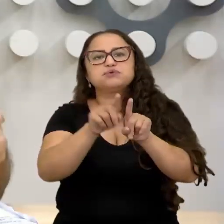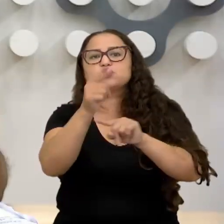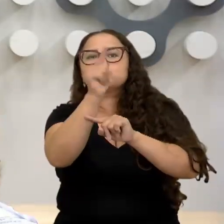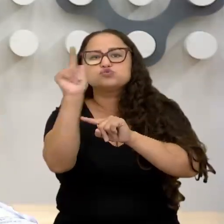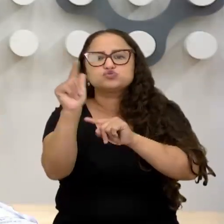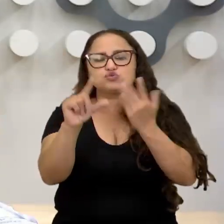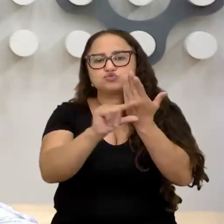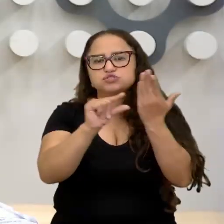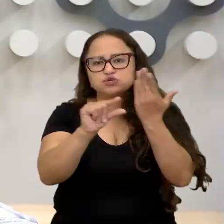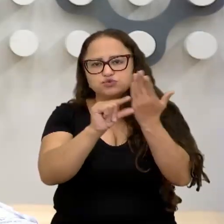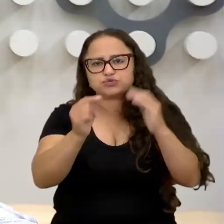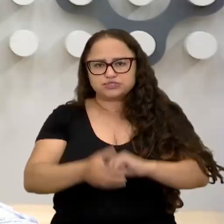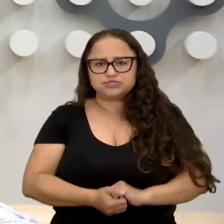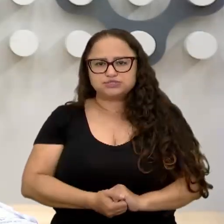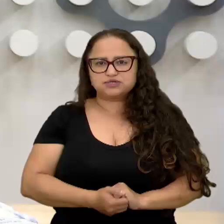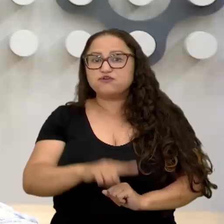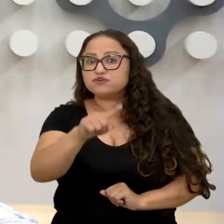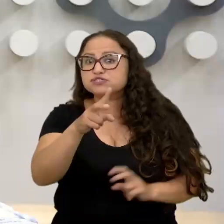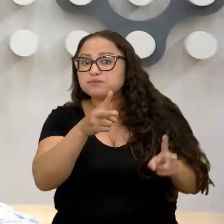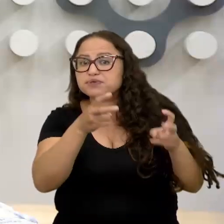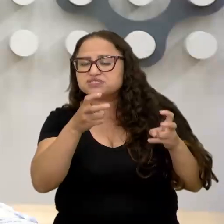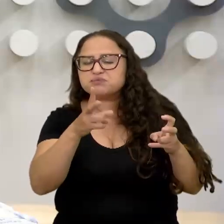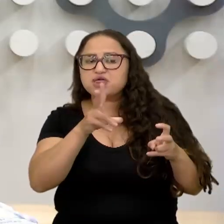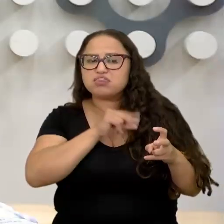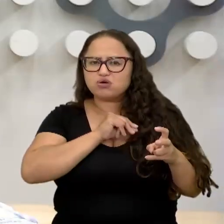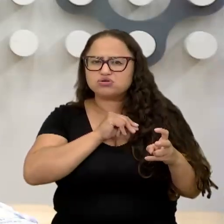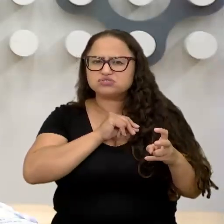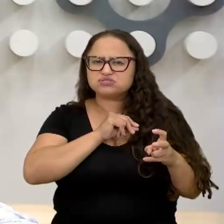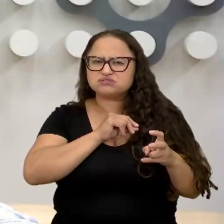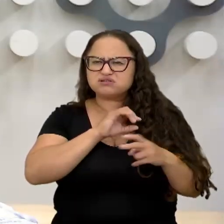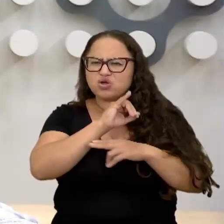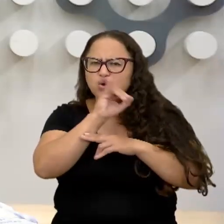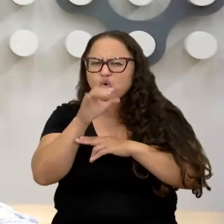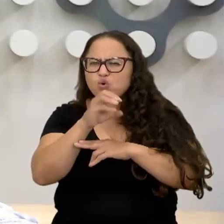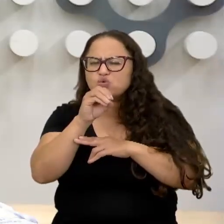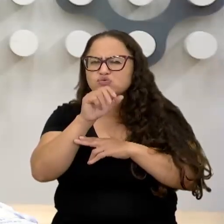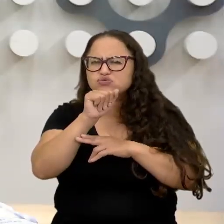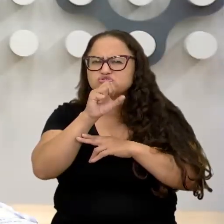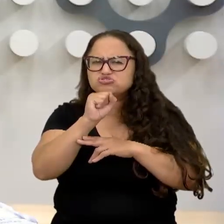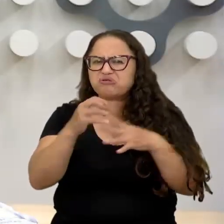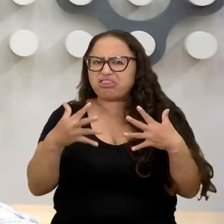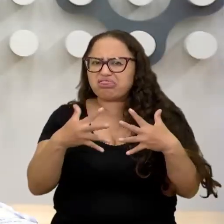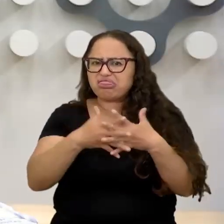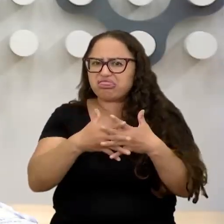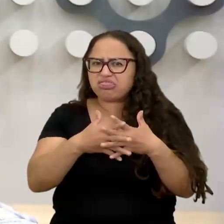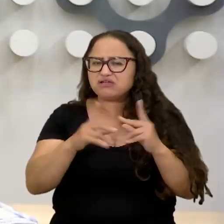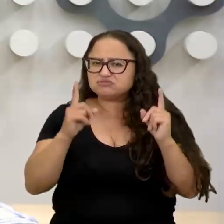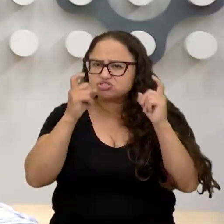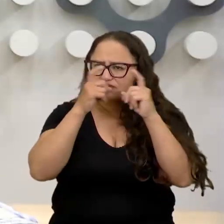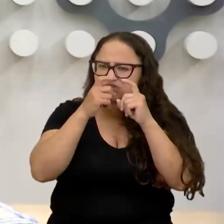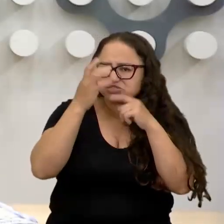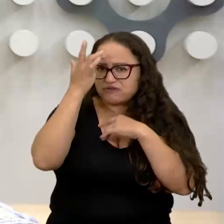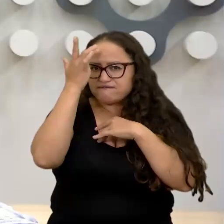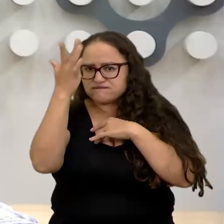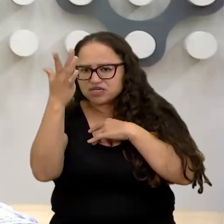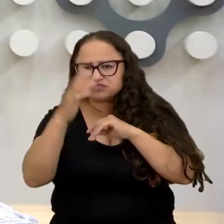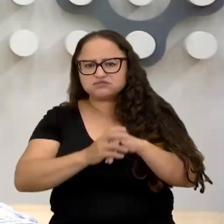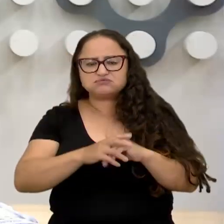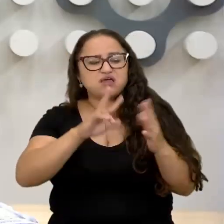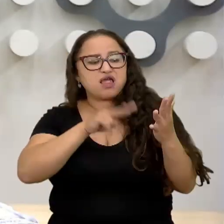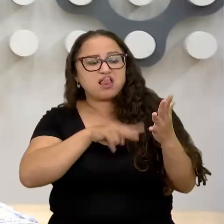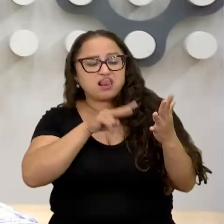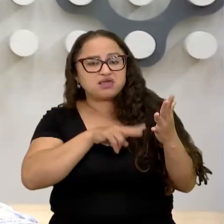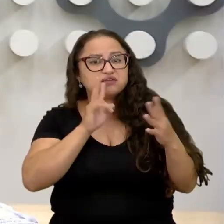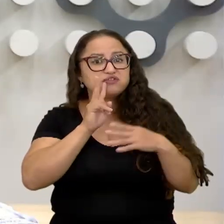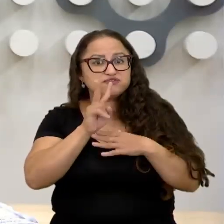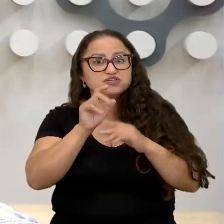com Portinari, e aí você vai perceber que, nossa, será que o João Cabral de Melo Neto foi complicado, difícil, fácil? Então, leia e fale o que